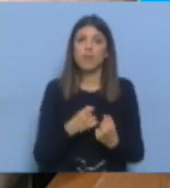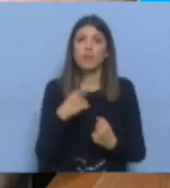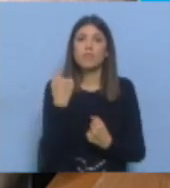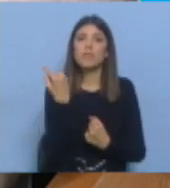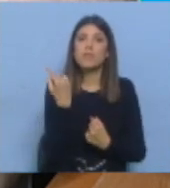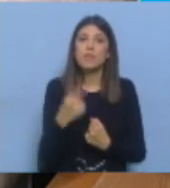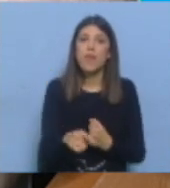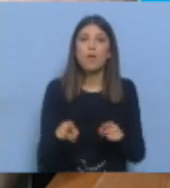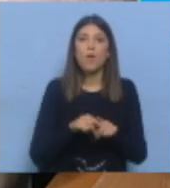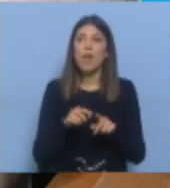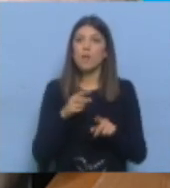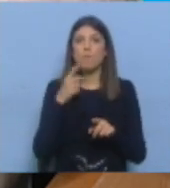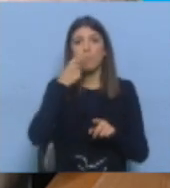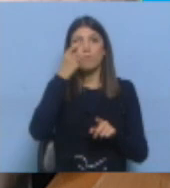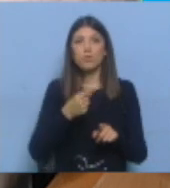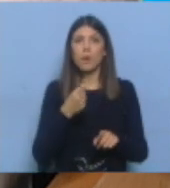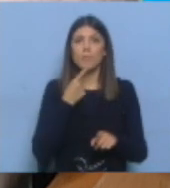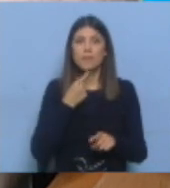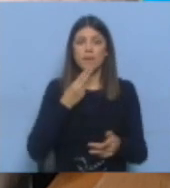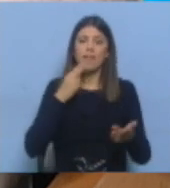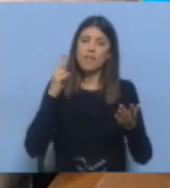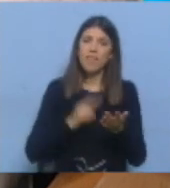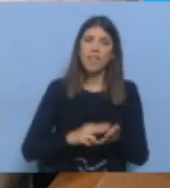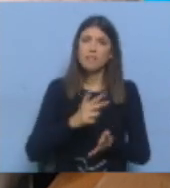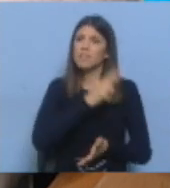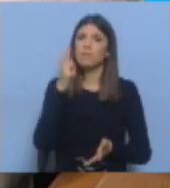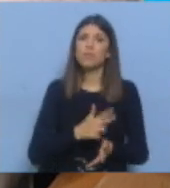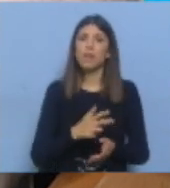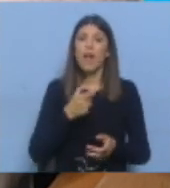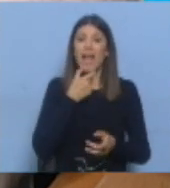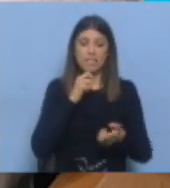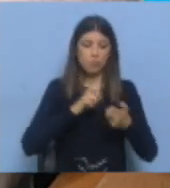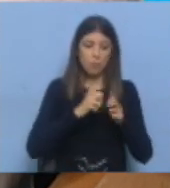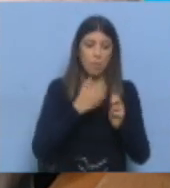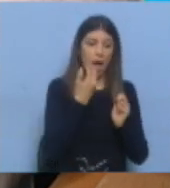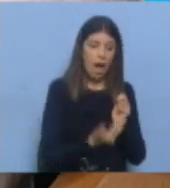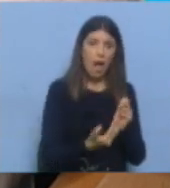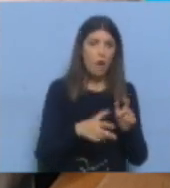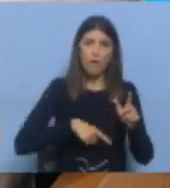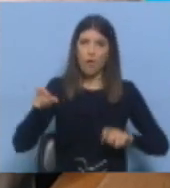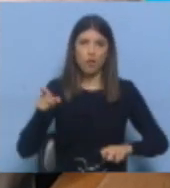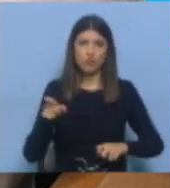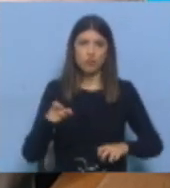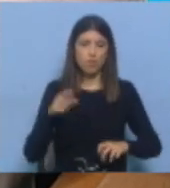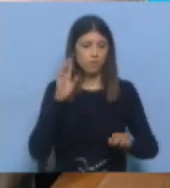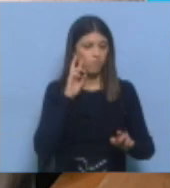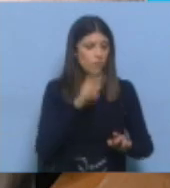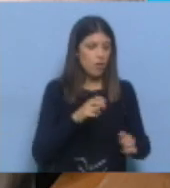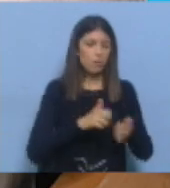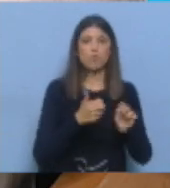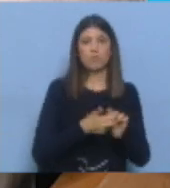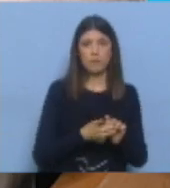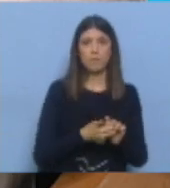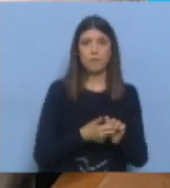ele é muito realista, é muito concreto e, portanto, há um problema e ele não foge do problema, enfrenta o problema. Mas existem estes problemas, estes 3 pelo